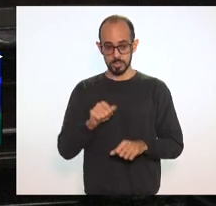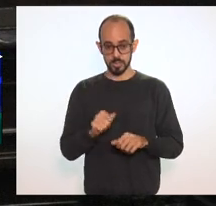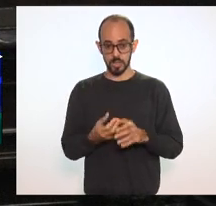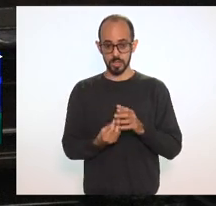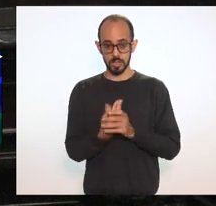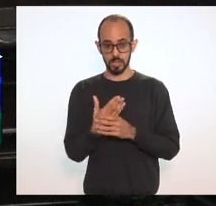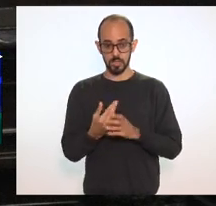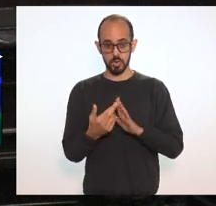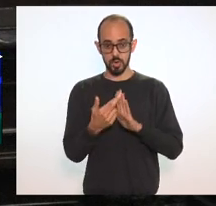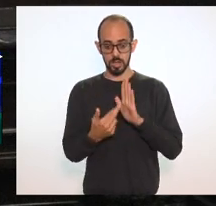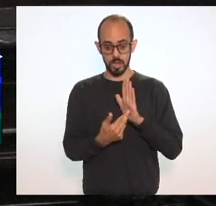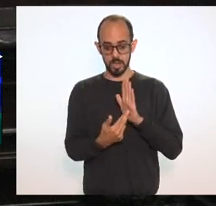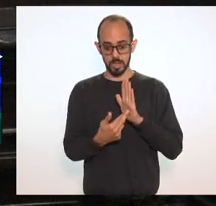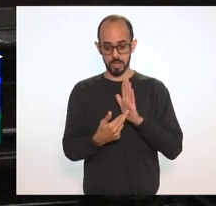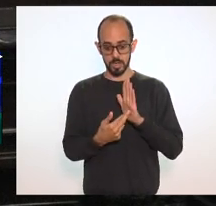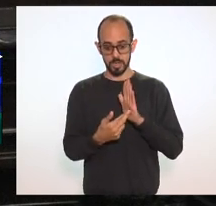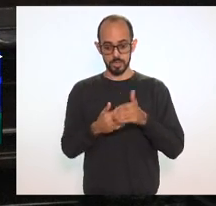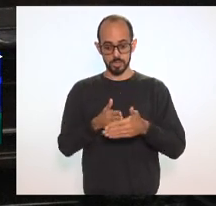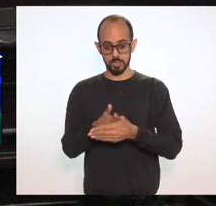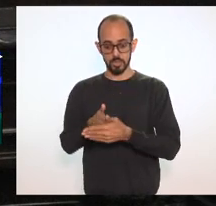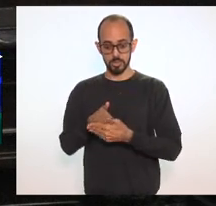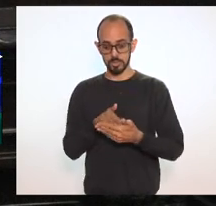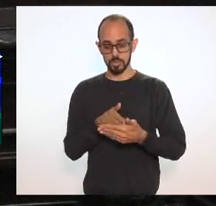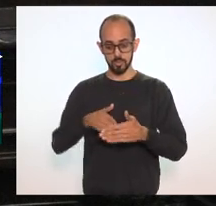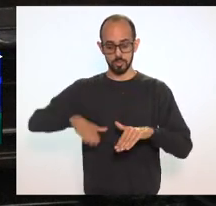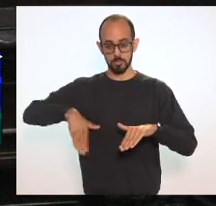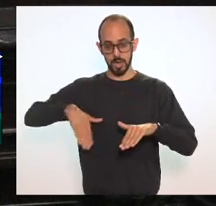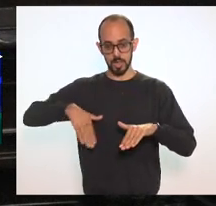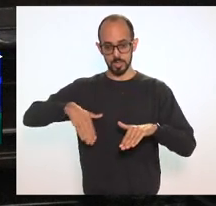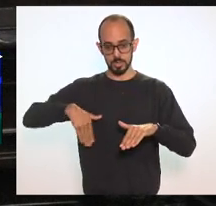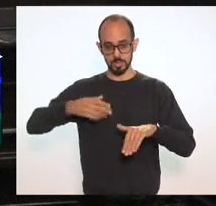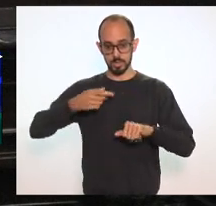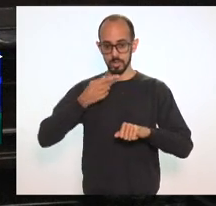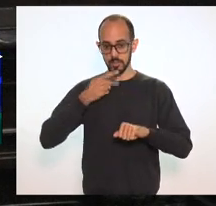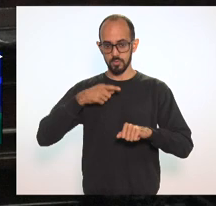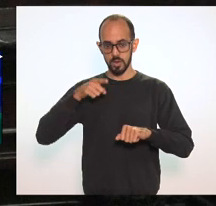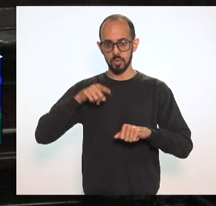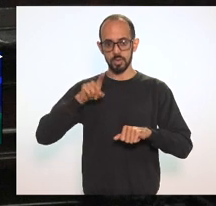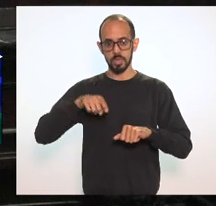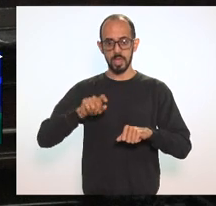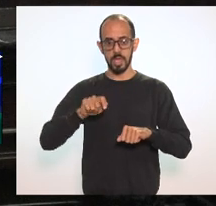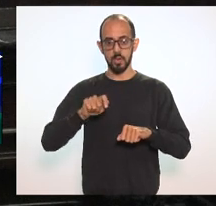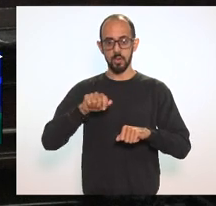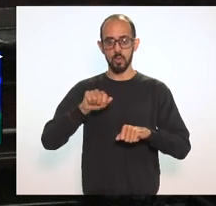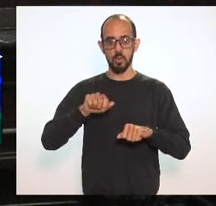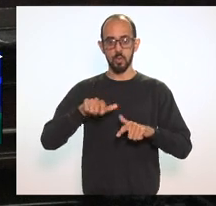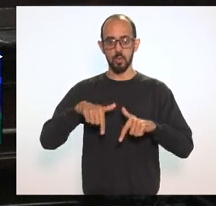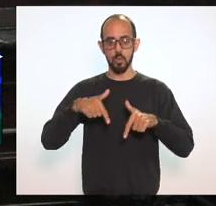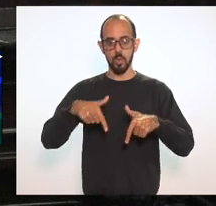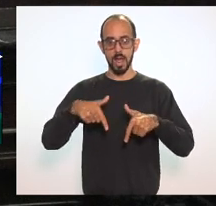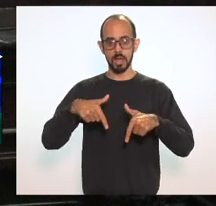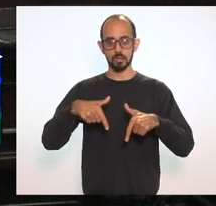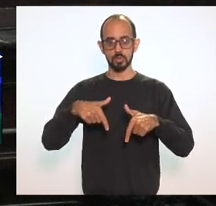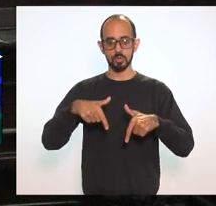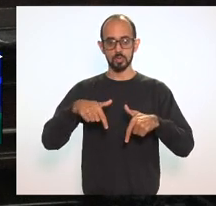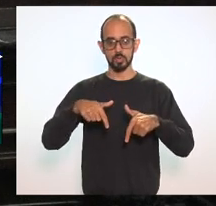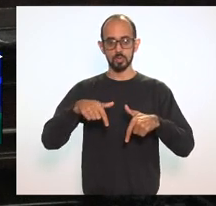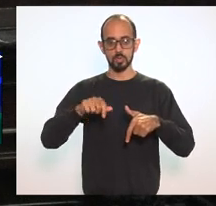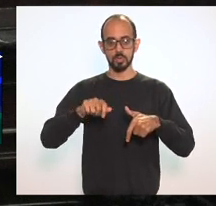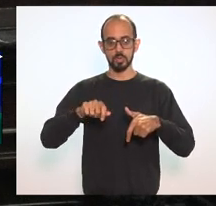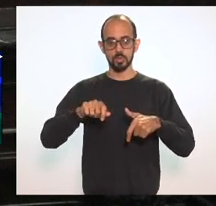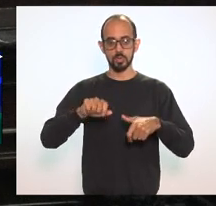nas praias e quando questionado o que que ele falou que era simbólico que era para mandar uma mensagem